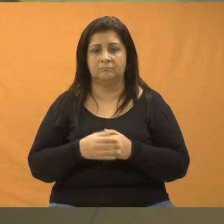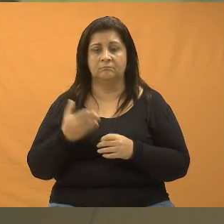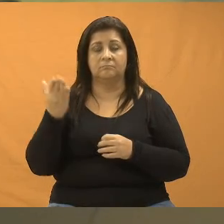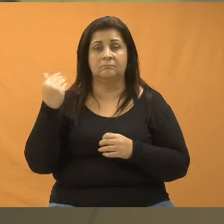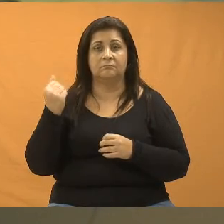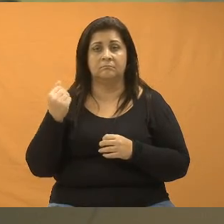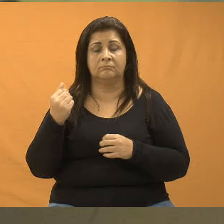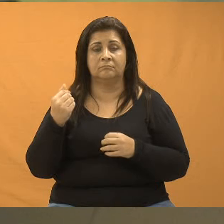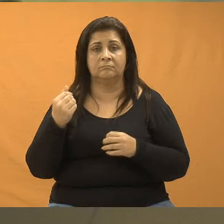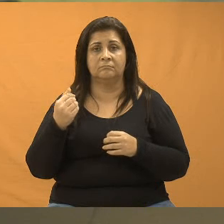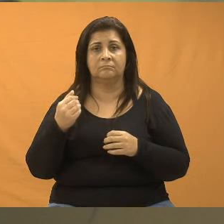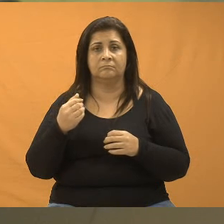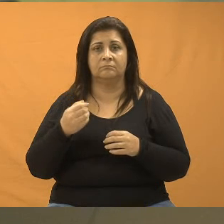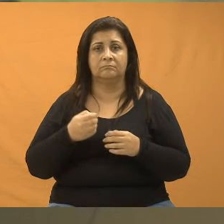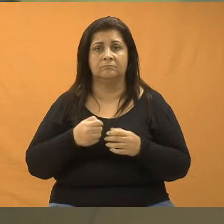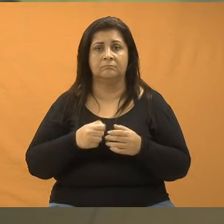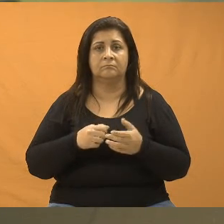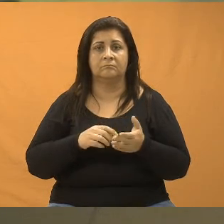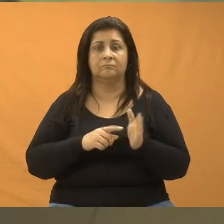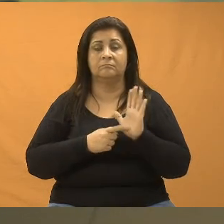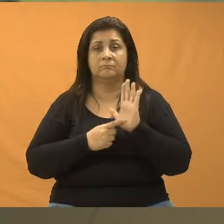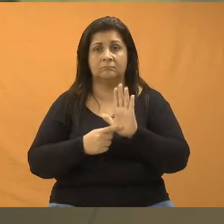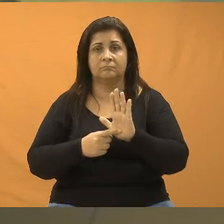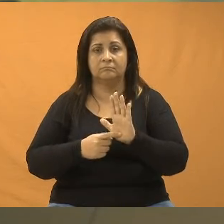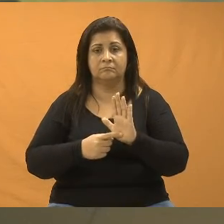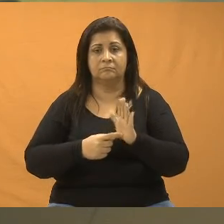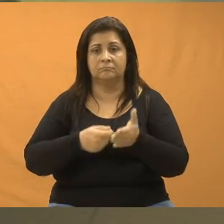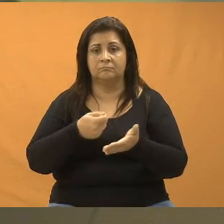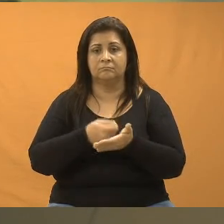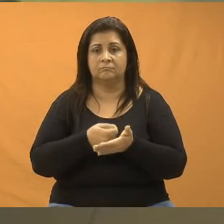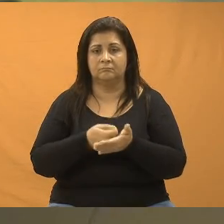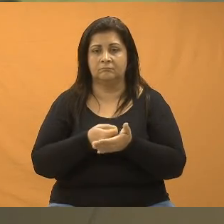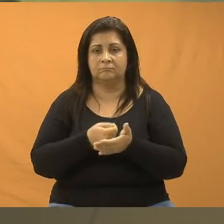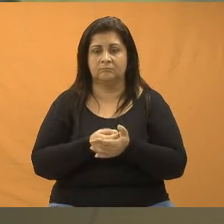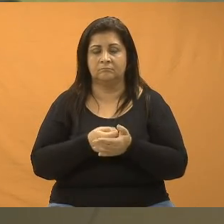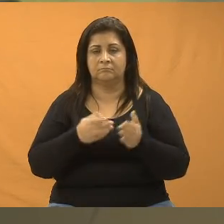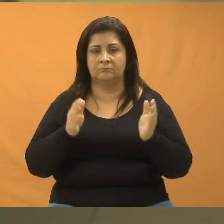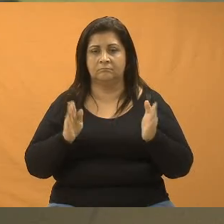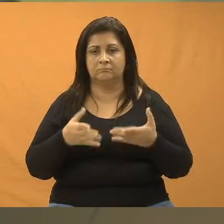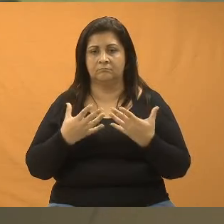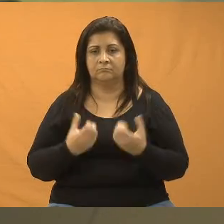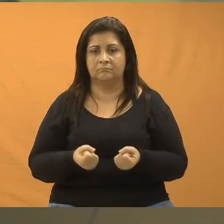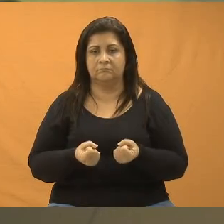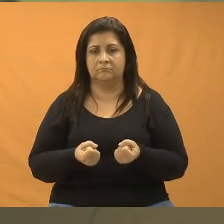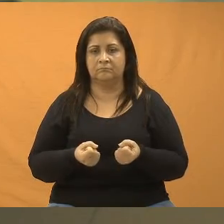ele era uma prestação de contas. Hoje, está permitindo com que os munícipes